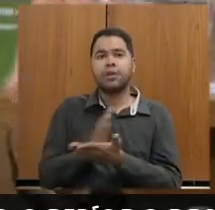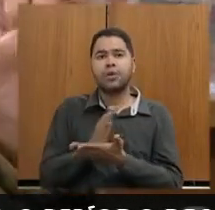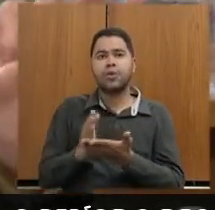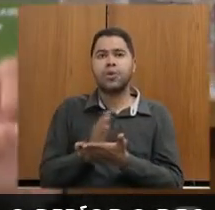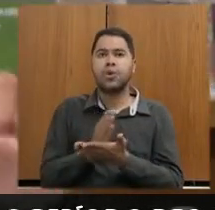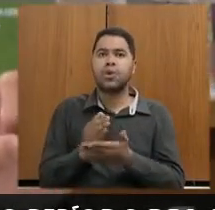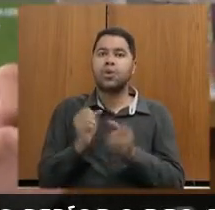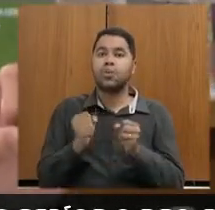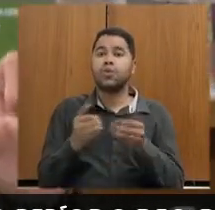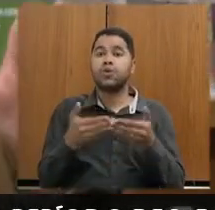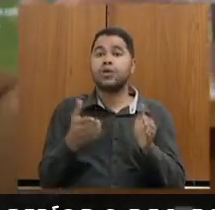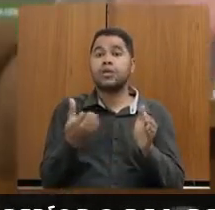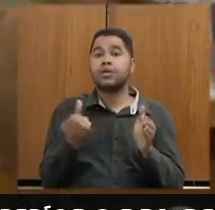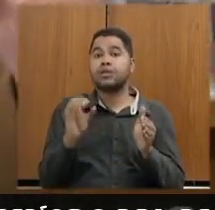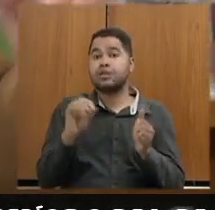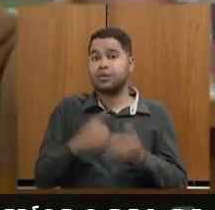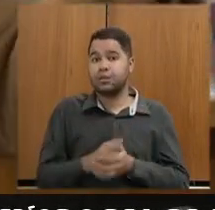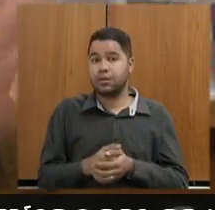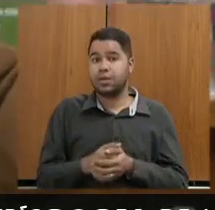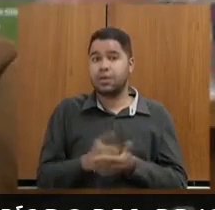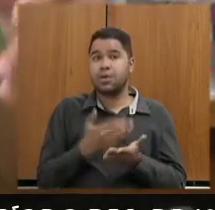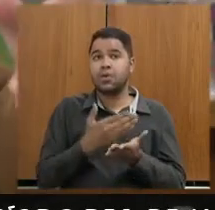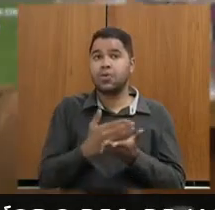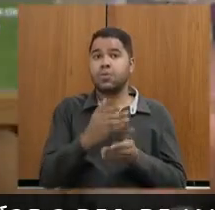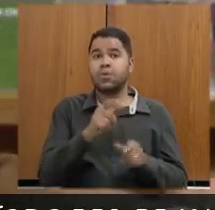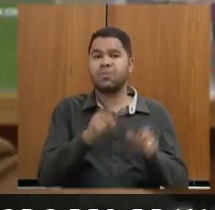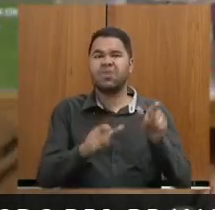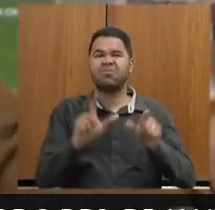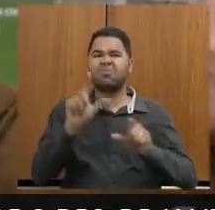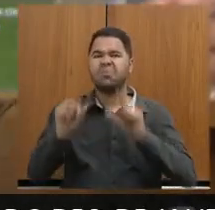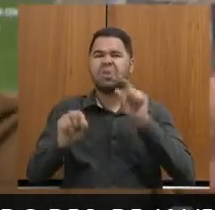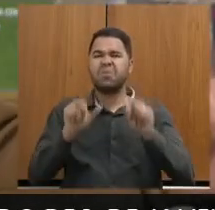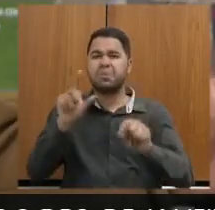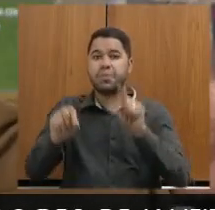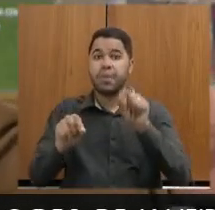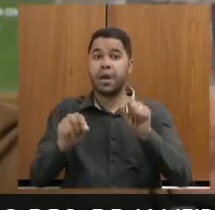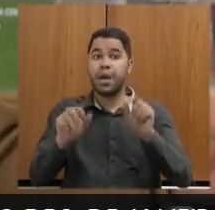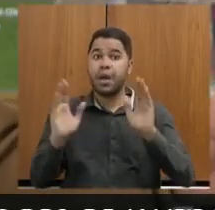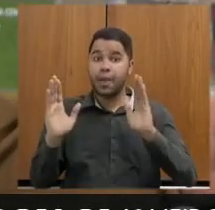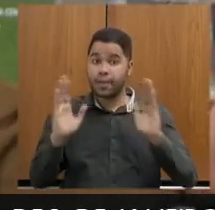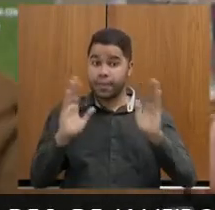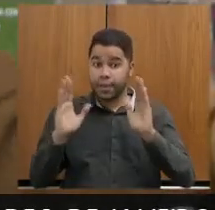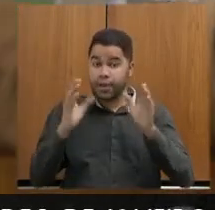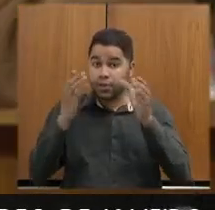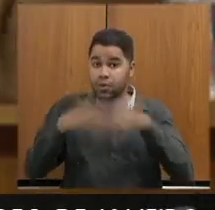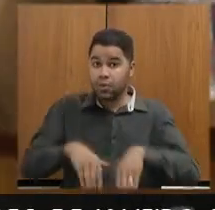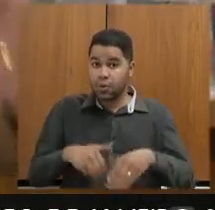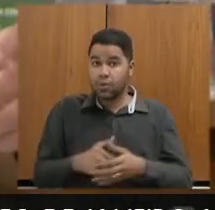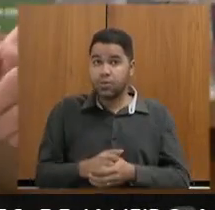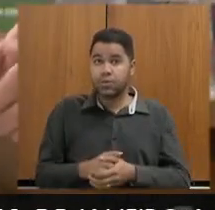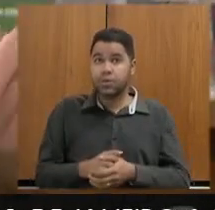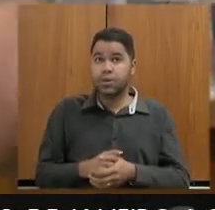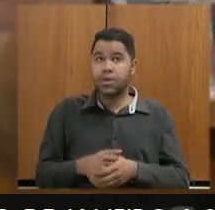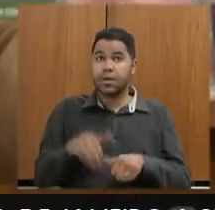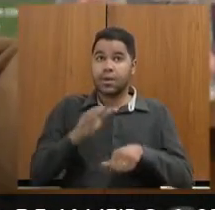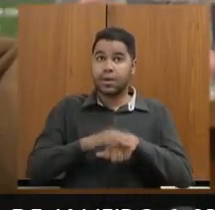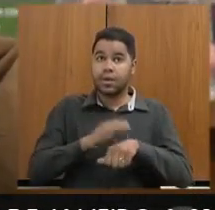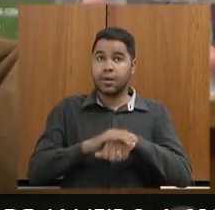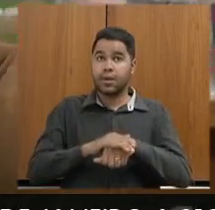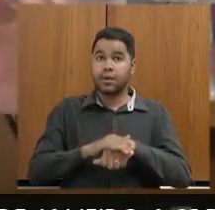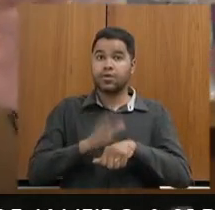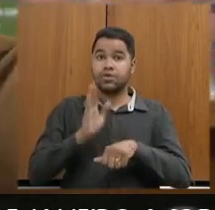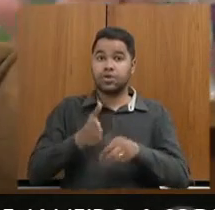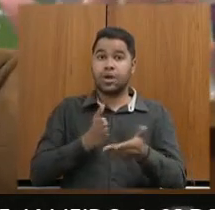poderia Abrir 60 então a gente começou a só que as pessoas vão sair mas como tá dentro do prazo do concurso dentro daqueles que ainda estão